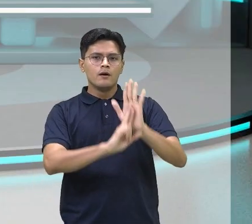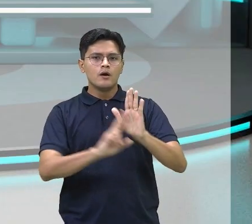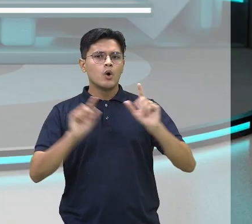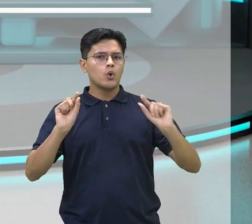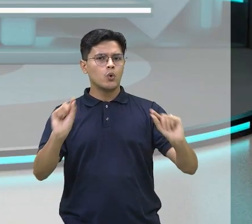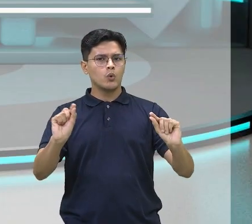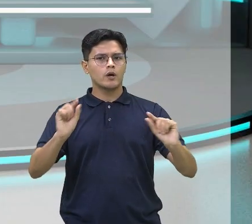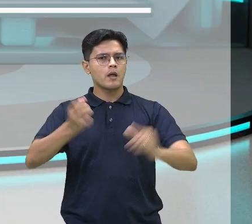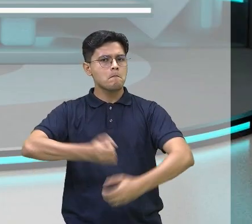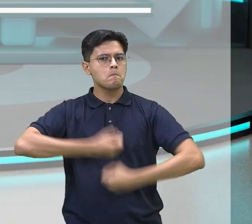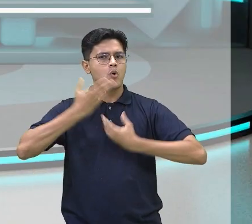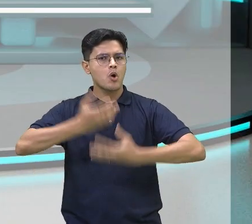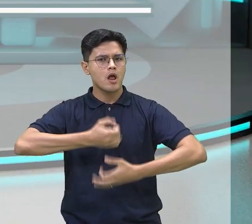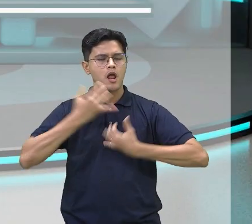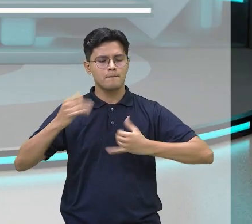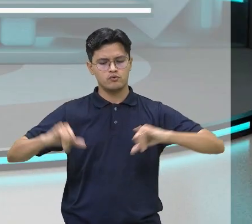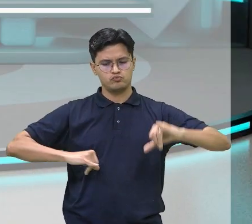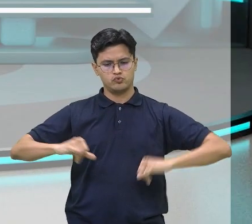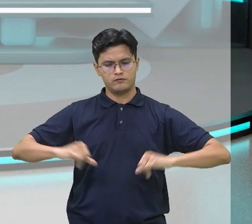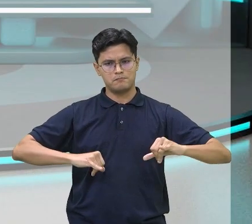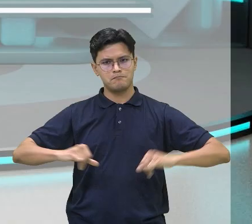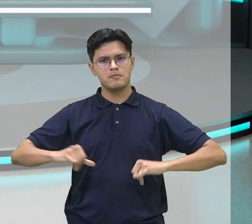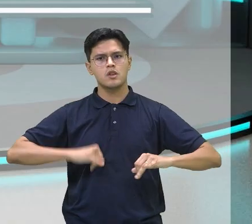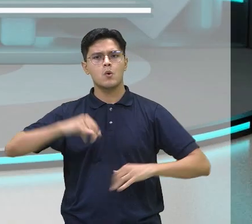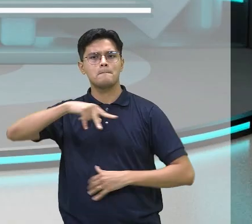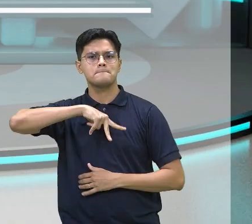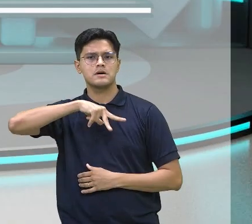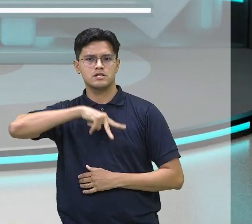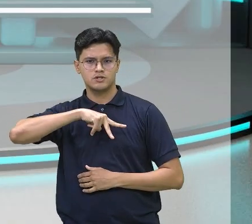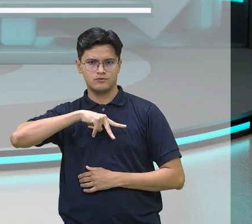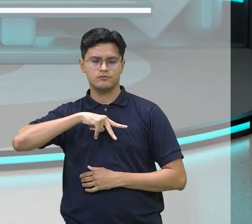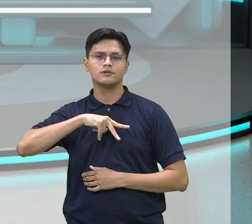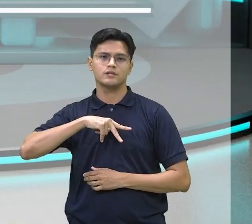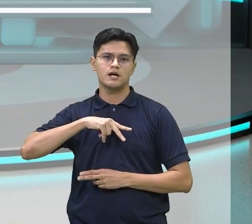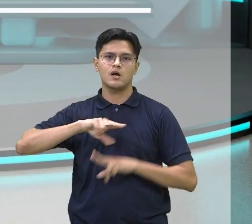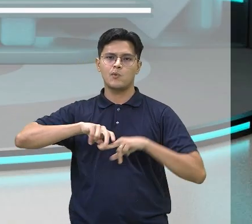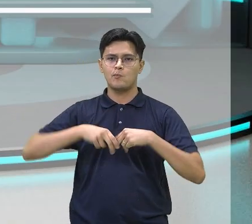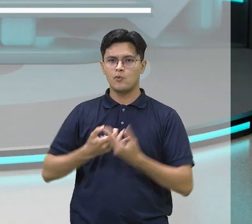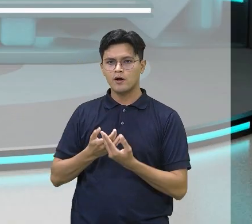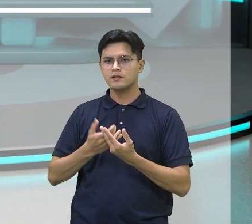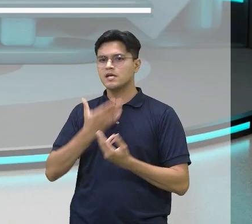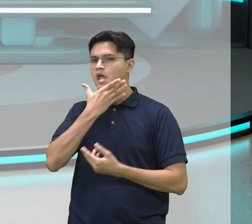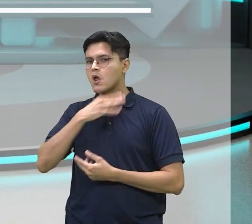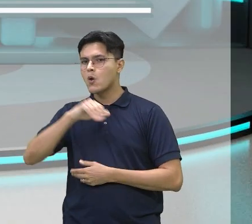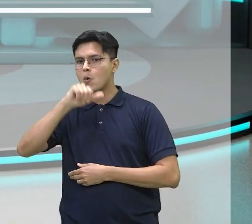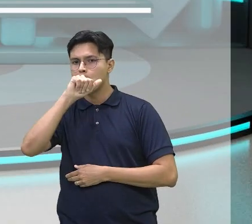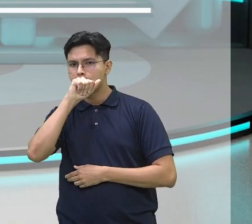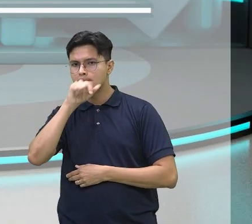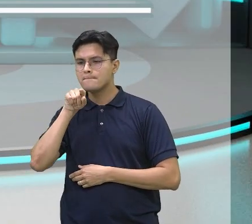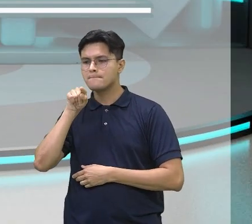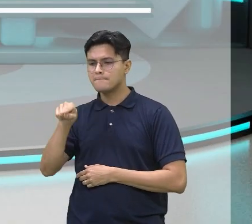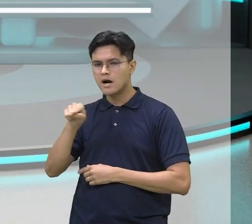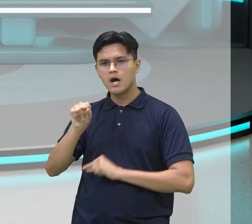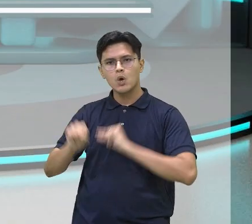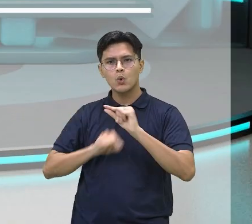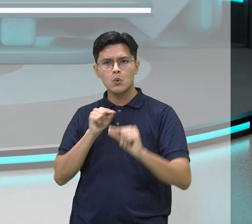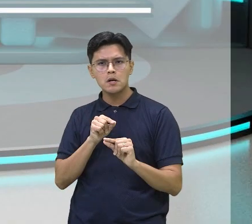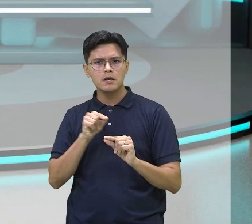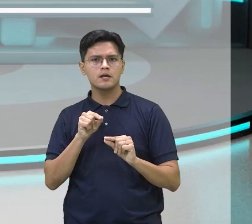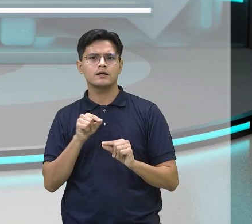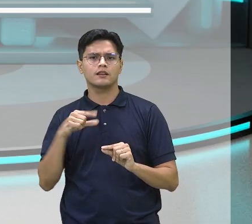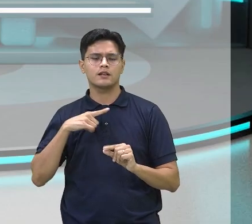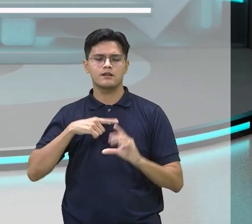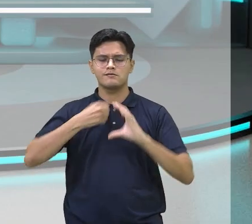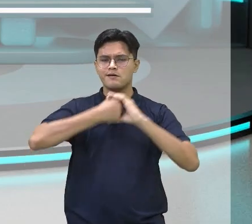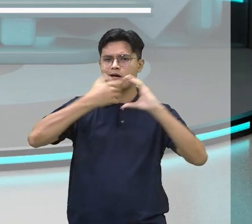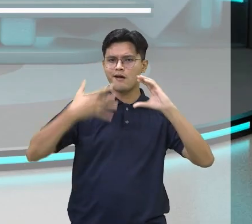o sofrimento pessoal e íntimo, né? O luto de um pai, o culto à morte e ao destino trágico, tá? O que